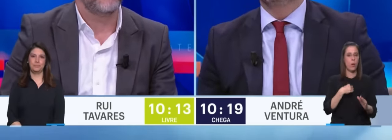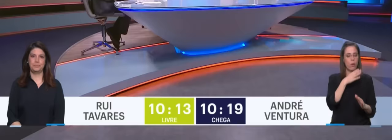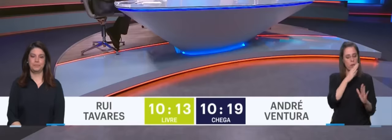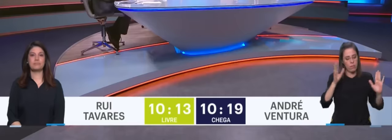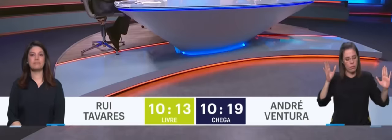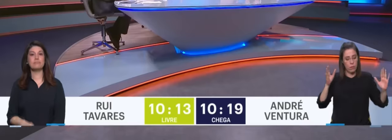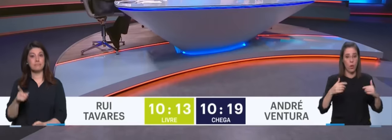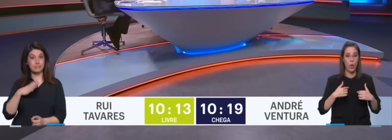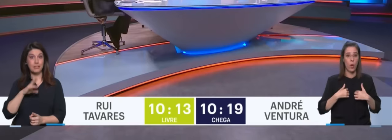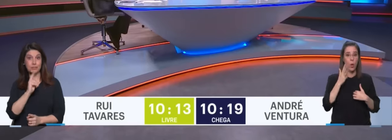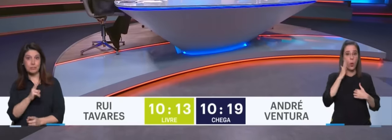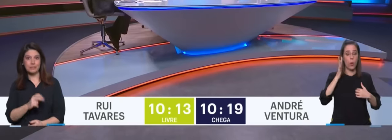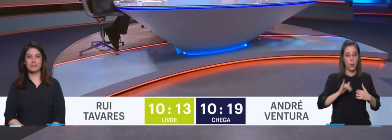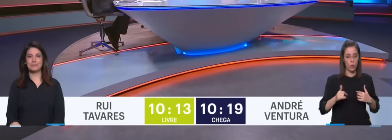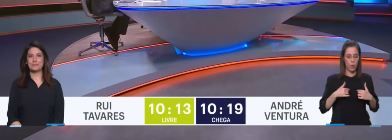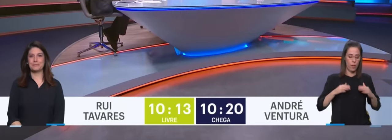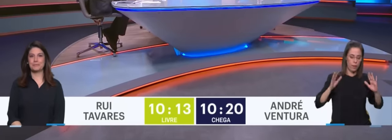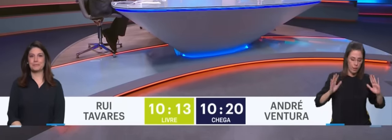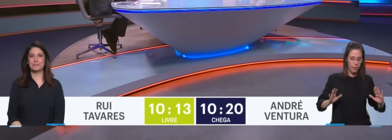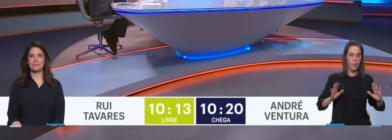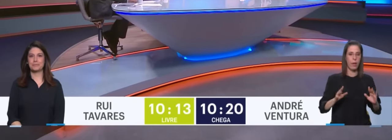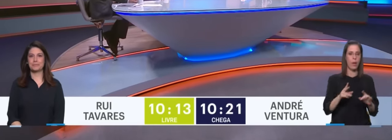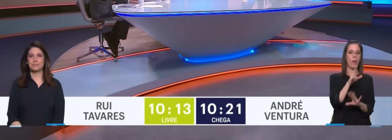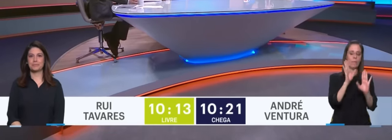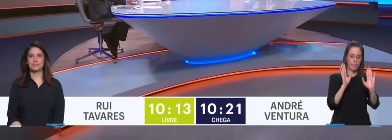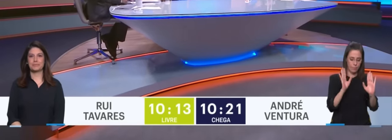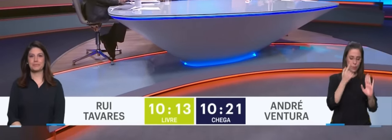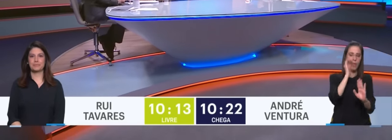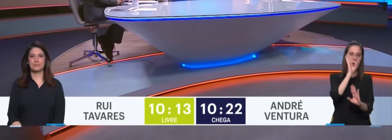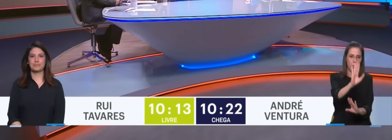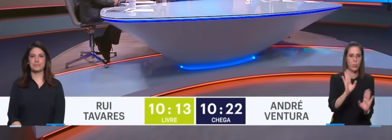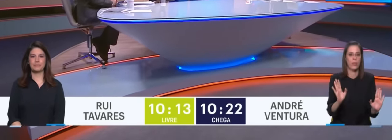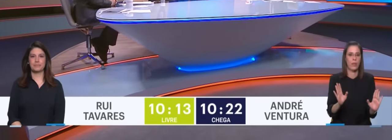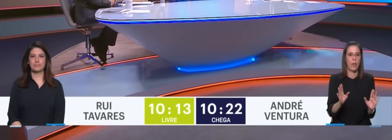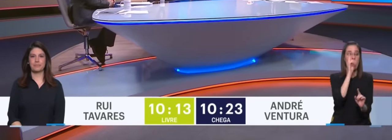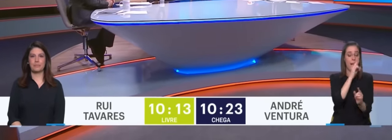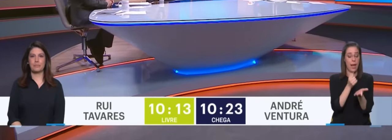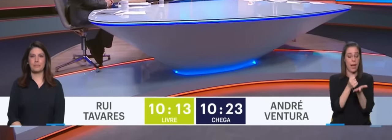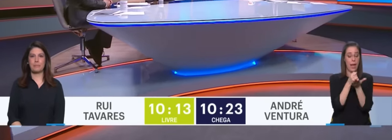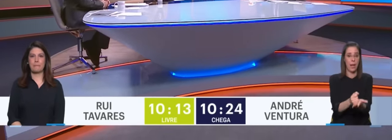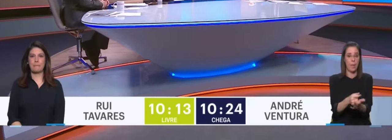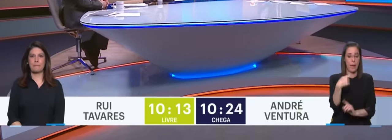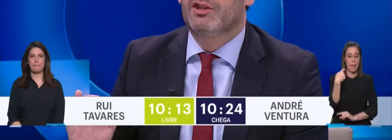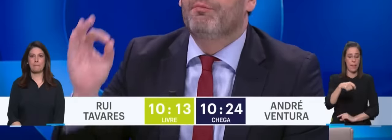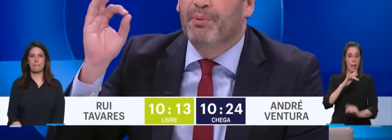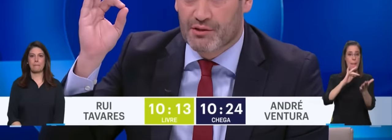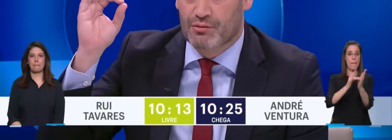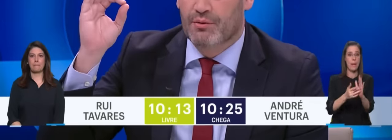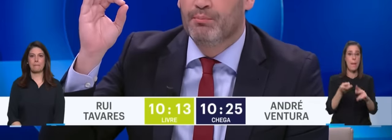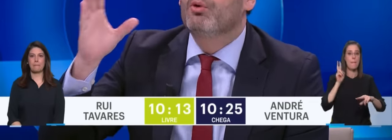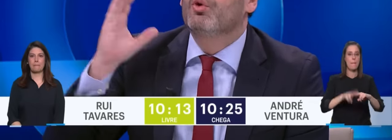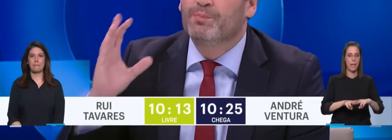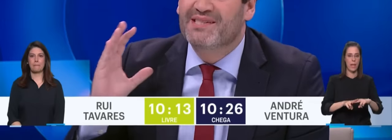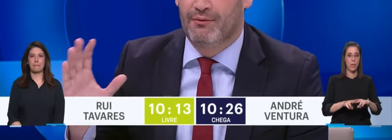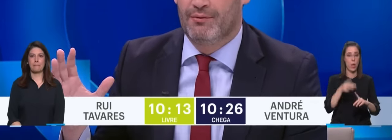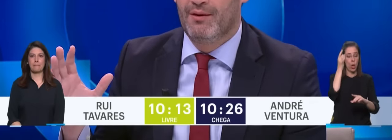isto eu estou a tentar entrar aqui e ó Rui Tavares Vamos lá ver uma coisa quem apoia um presidente do Brasil que esteve preso